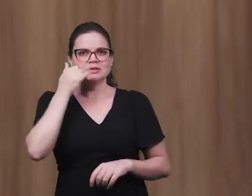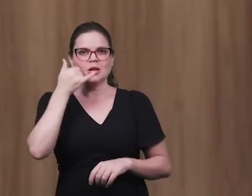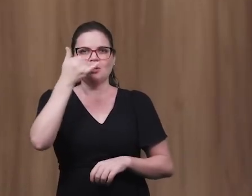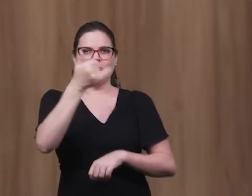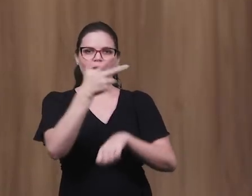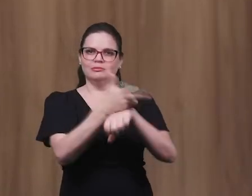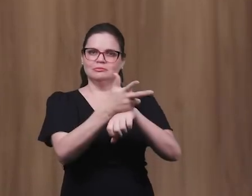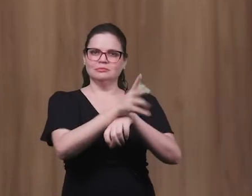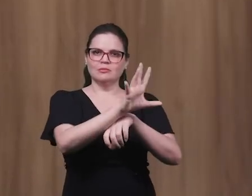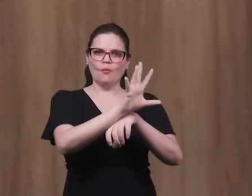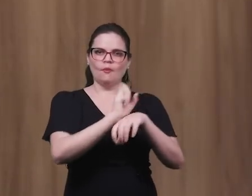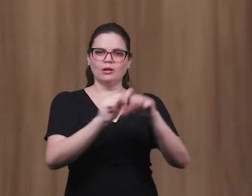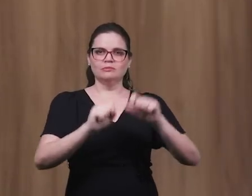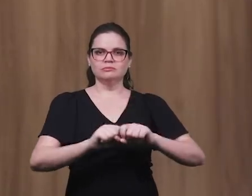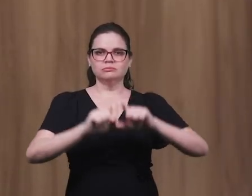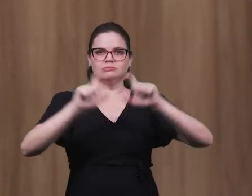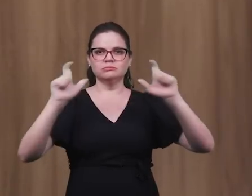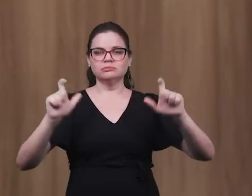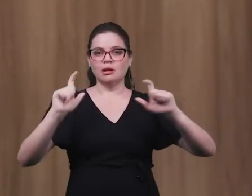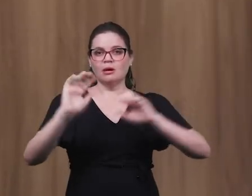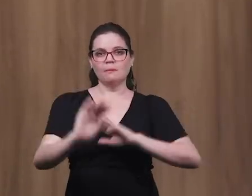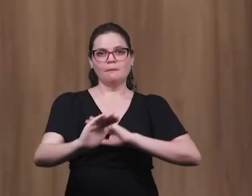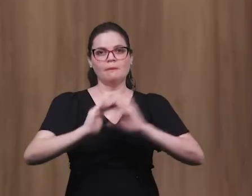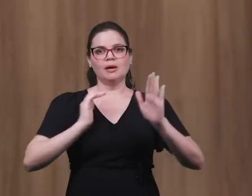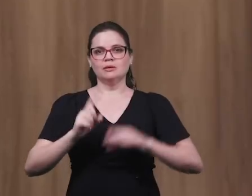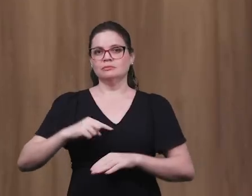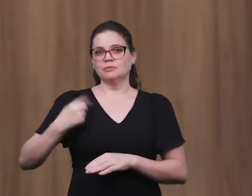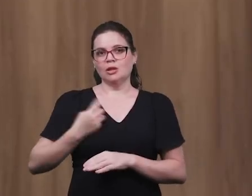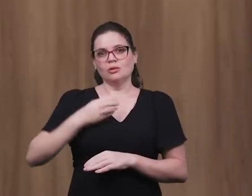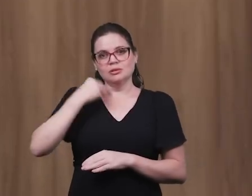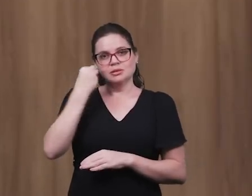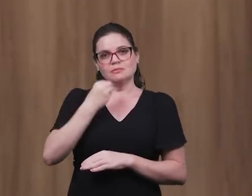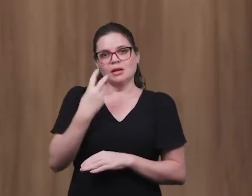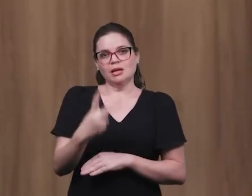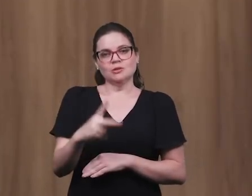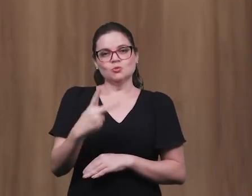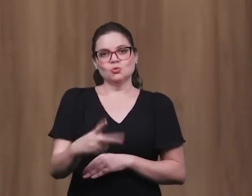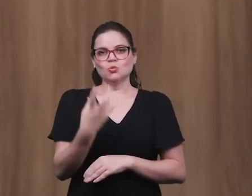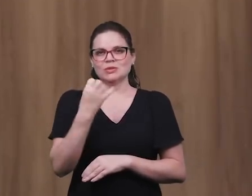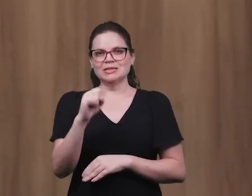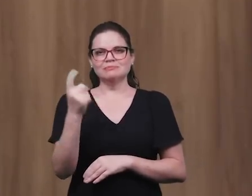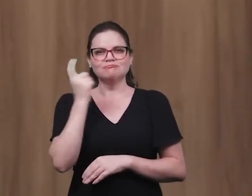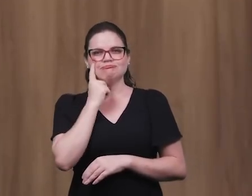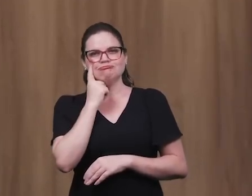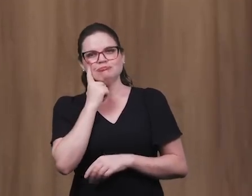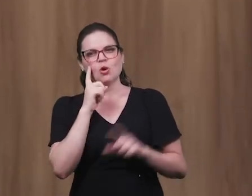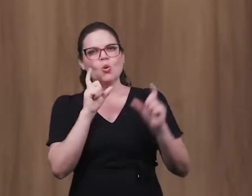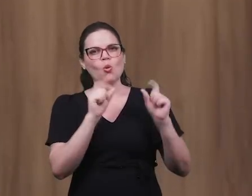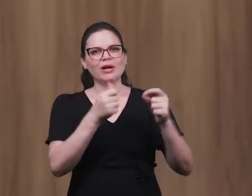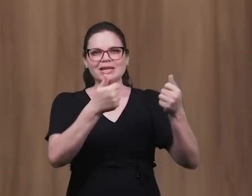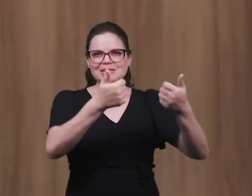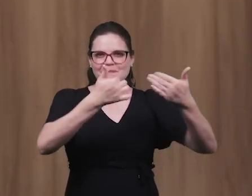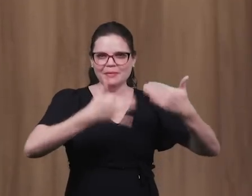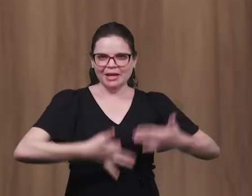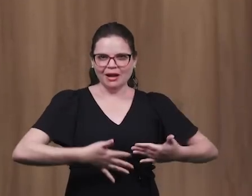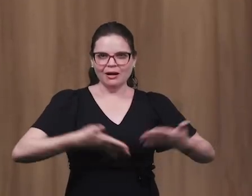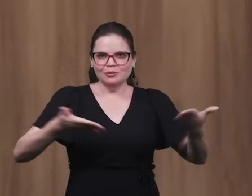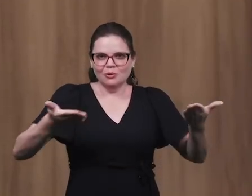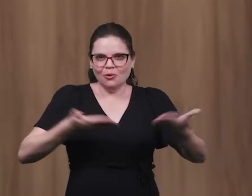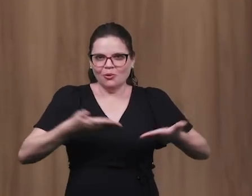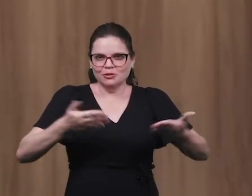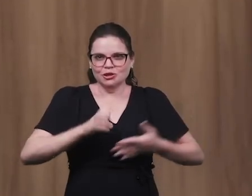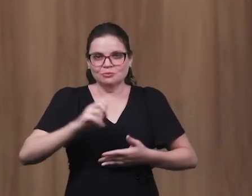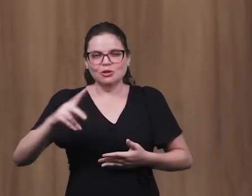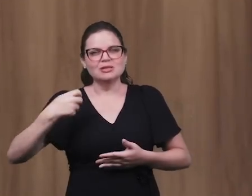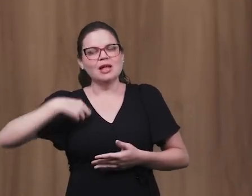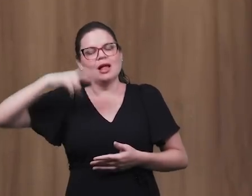seu celular e nos enviar uma experiência, se você se identificou com aquilo que foi falado neste programa, se você lembrou